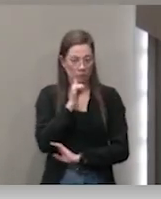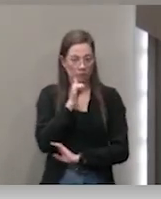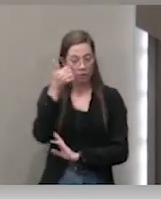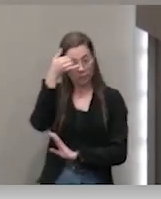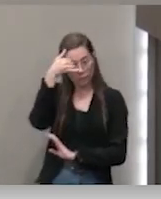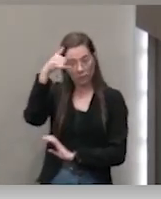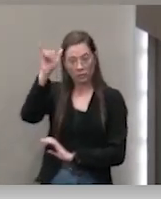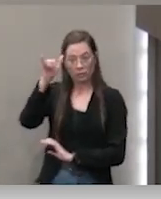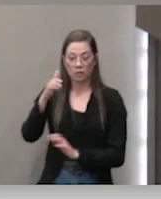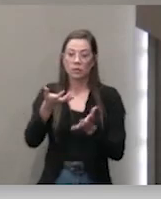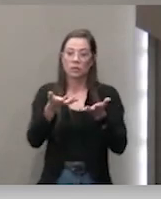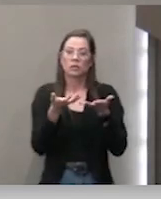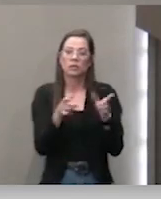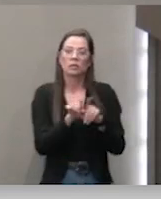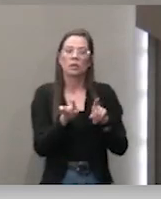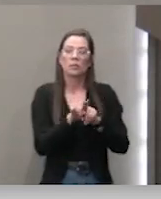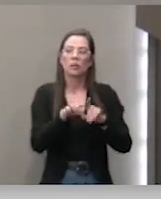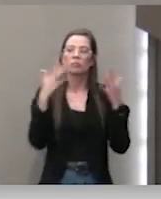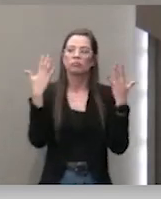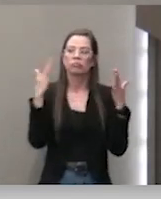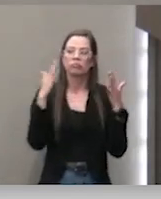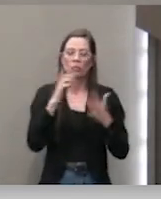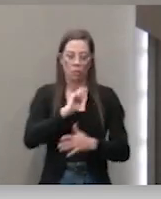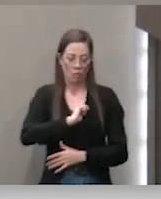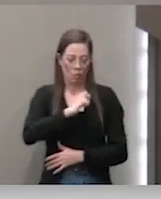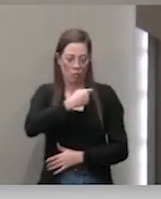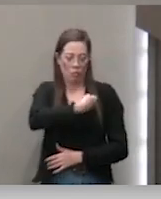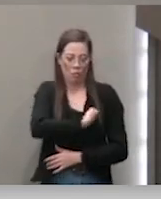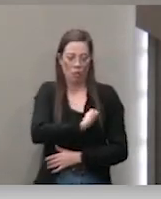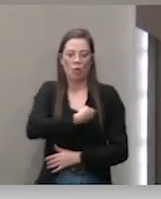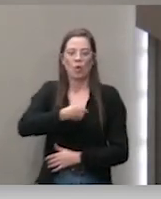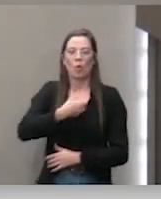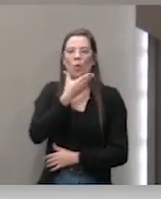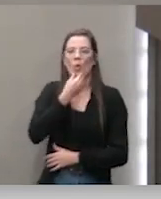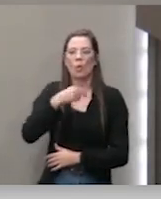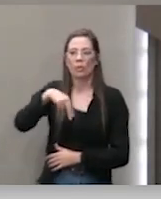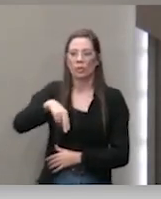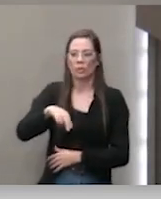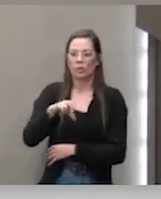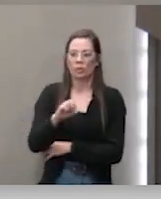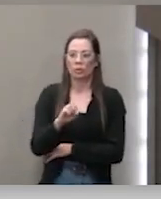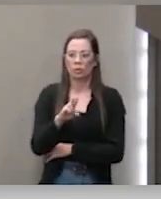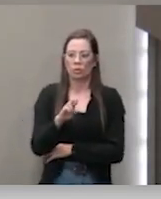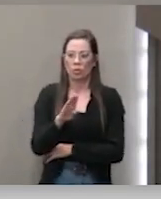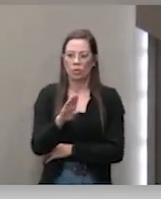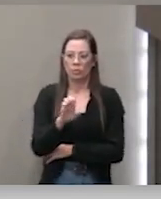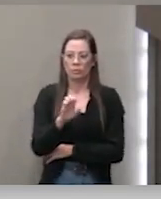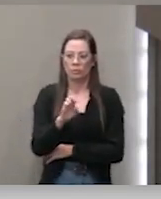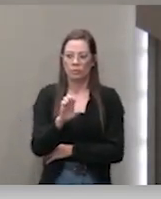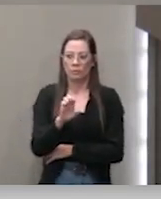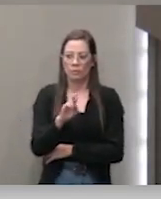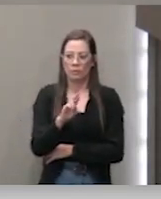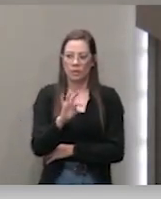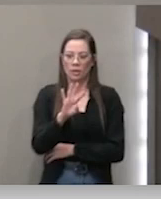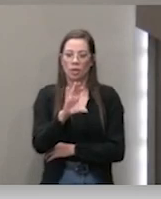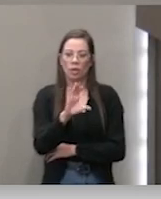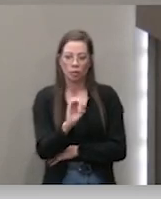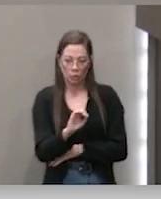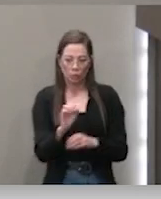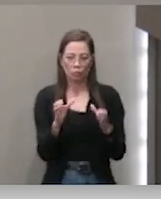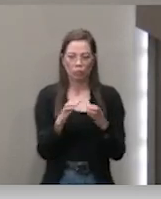dizer, parabenizar, aliás, o delegado Norberto da Delegacia de Marau e os agentes daquela delegacia